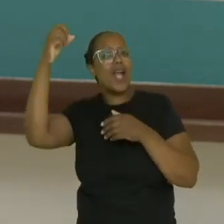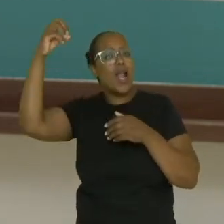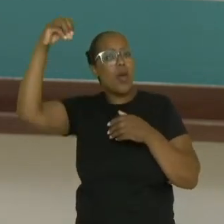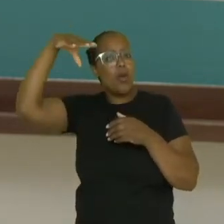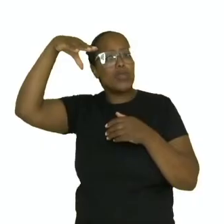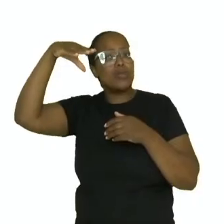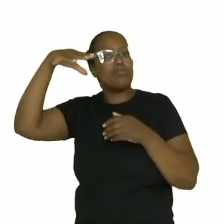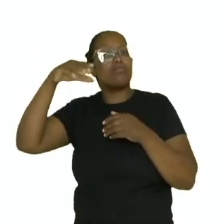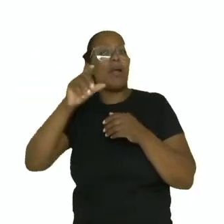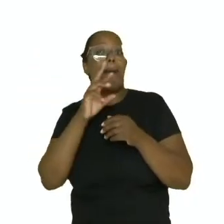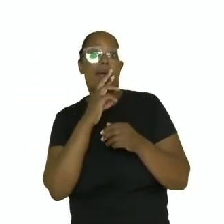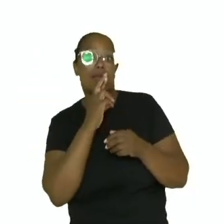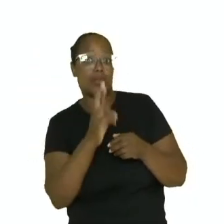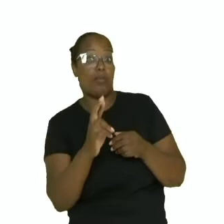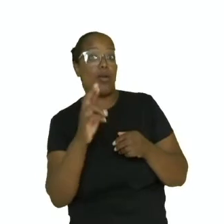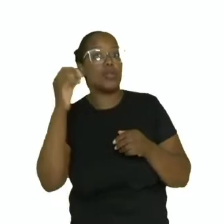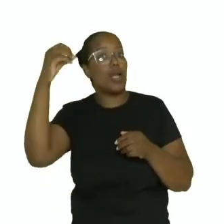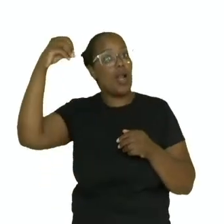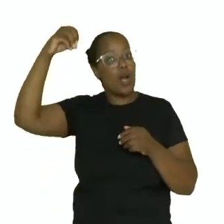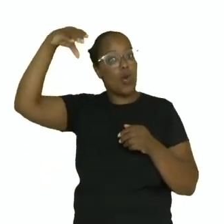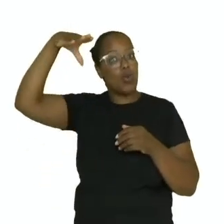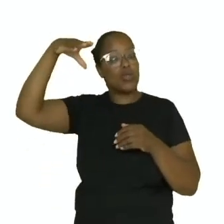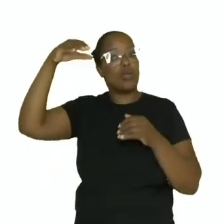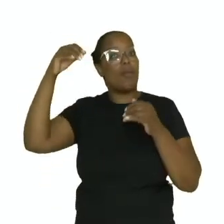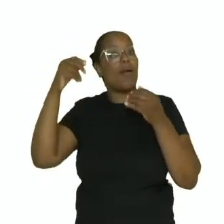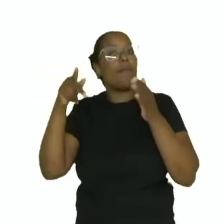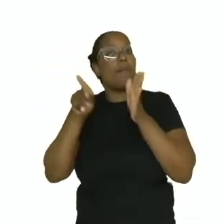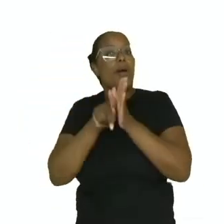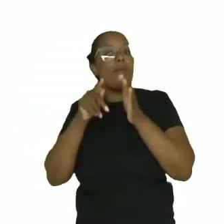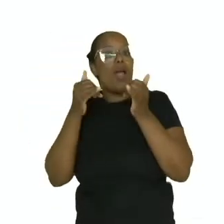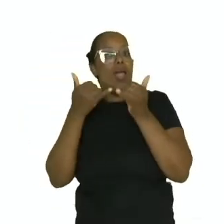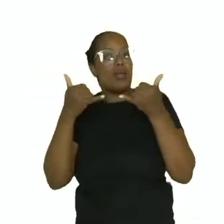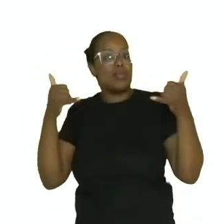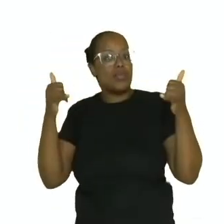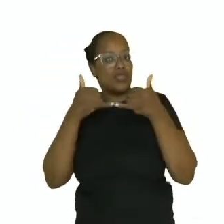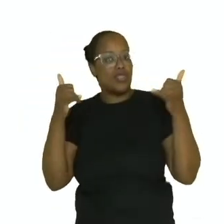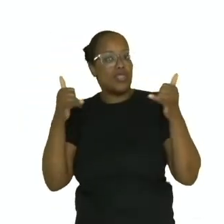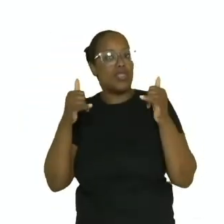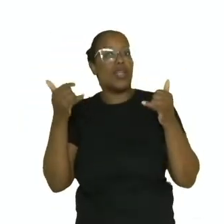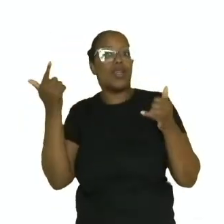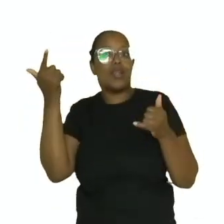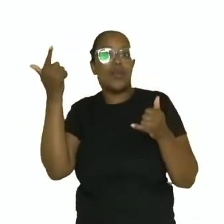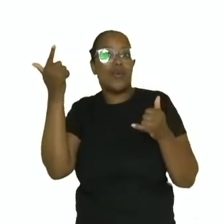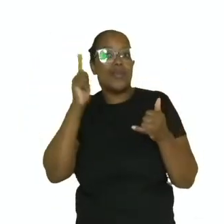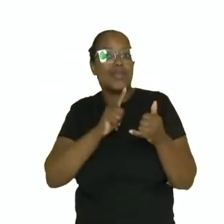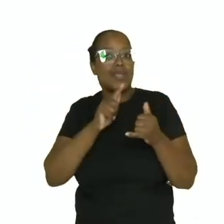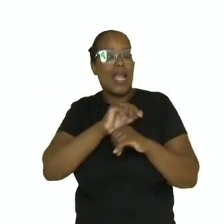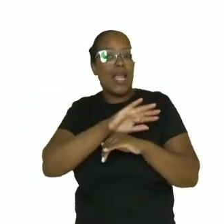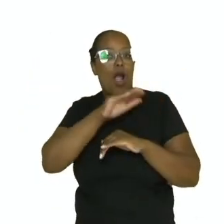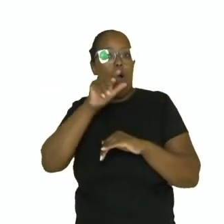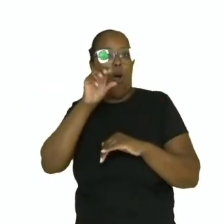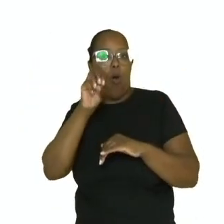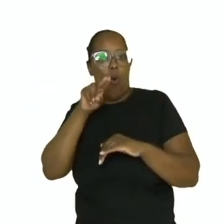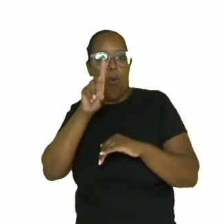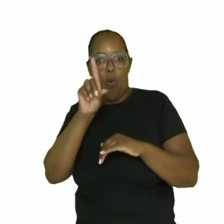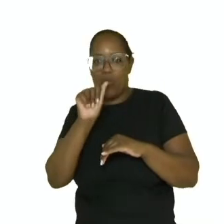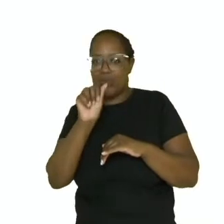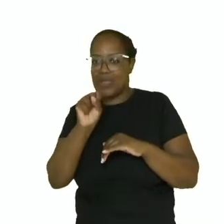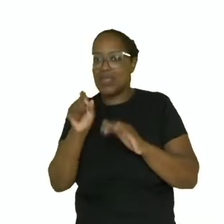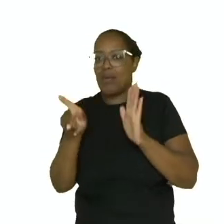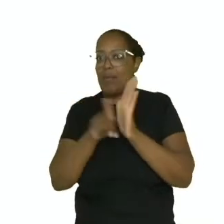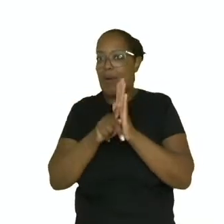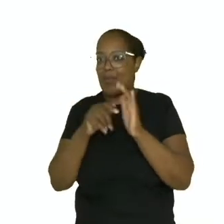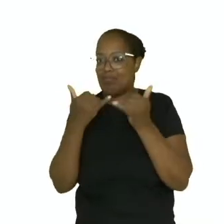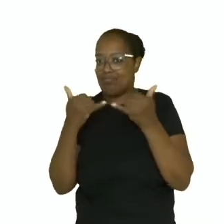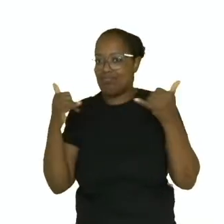que luz é um tipo de energia que se propaga por meio de ondas eletromagnéticas.